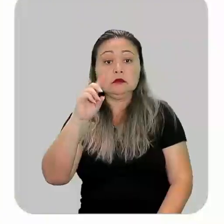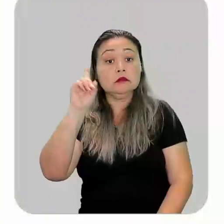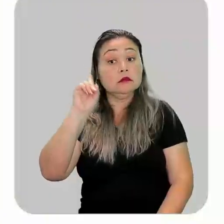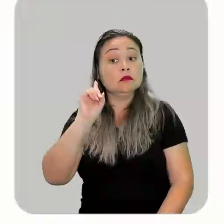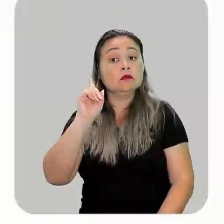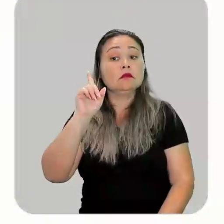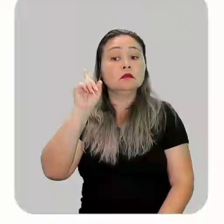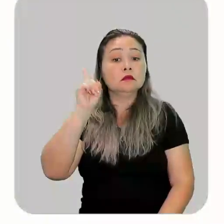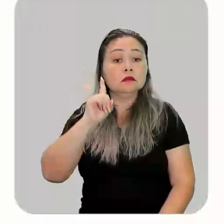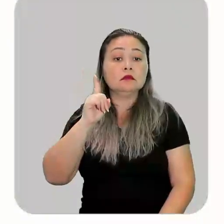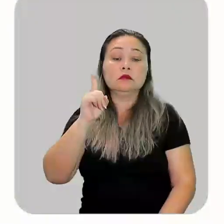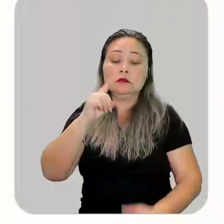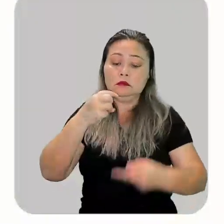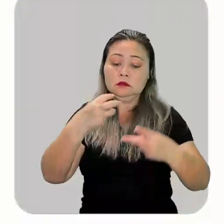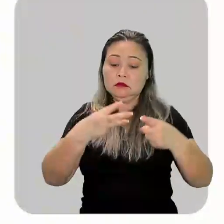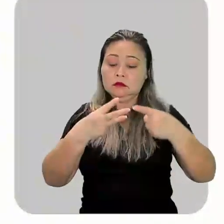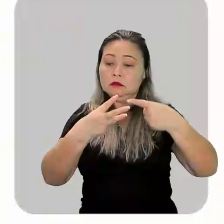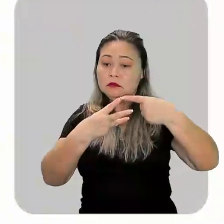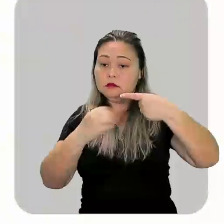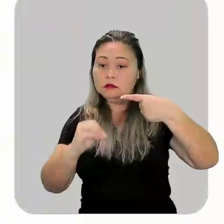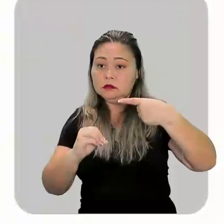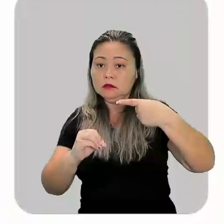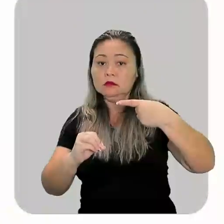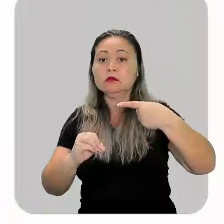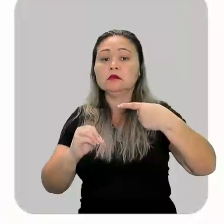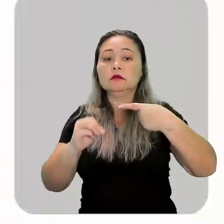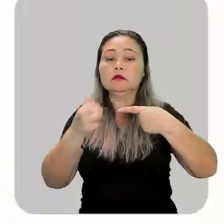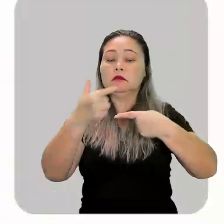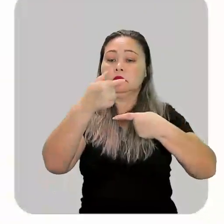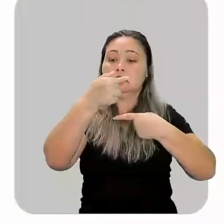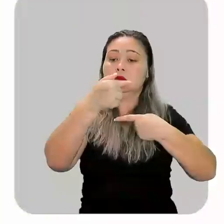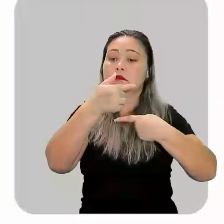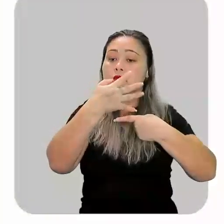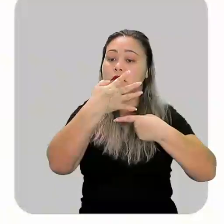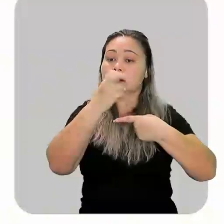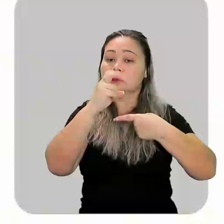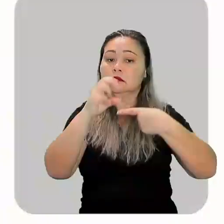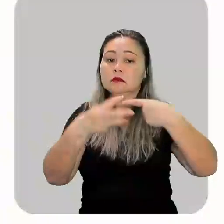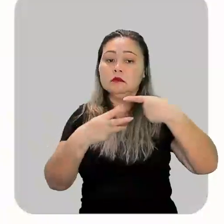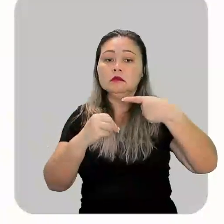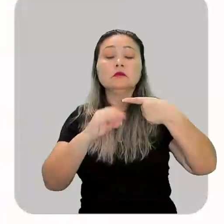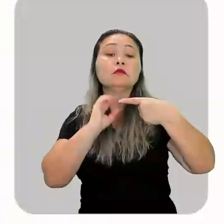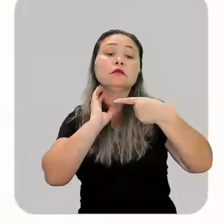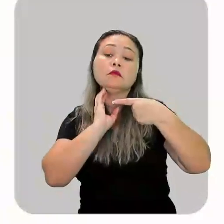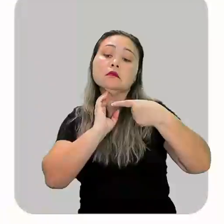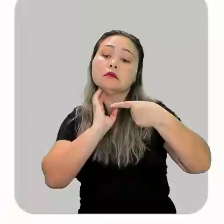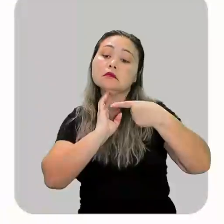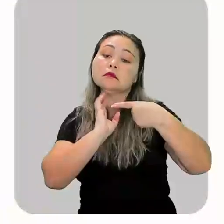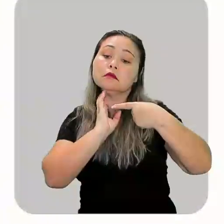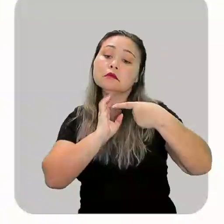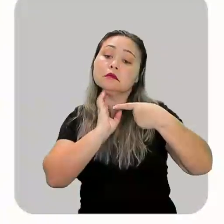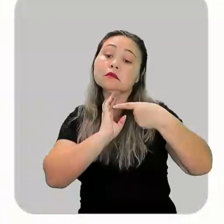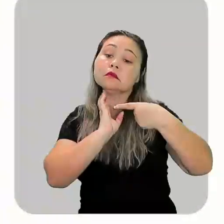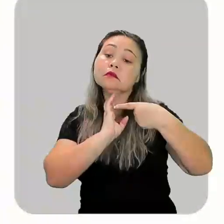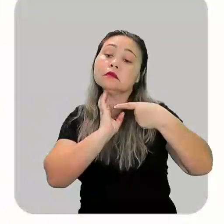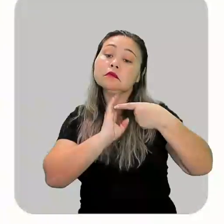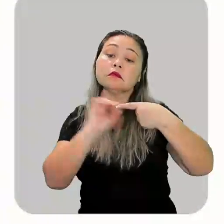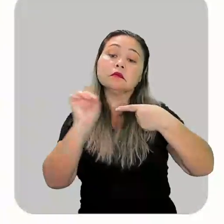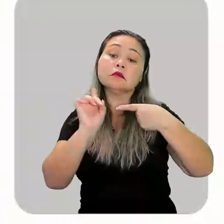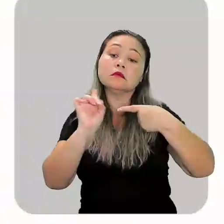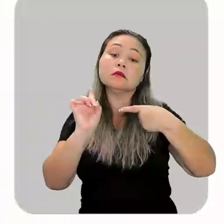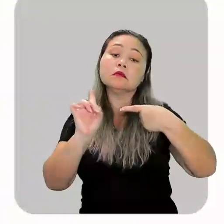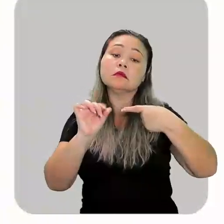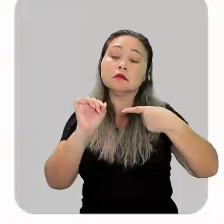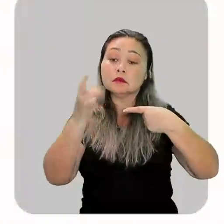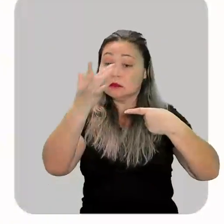gramas em 30 dias, né? Então, gramas e aqui dias, né? Em 30 dias. Primeiro a gente vai ver o